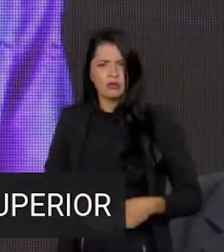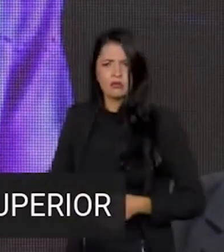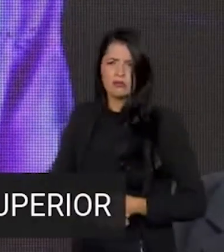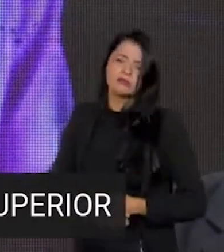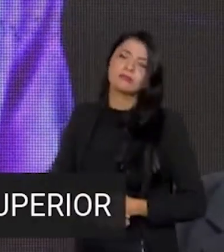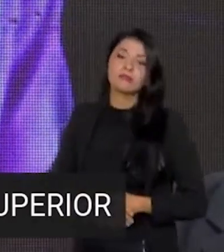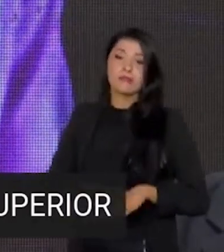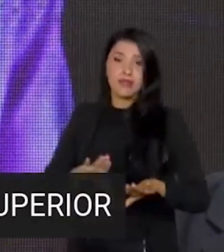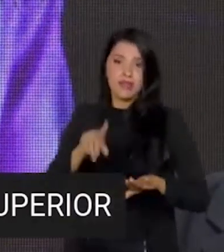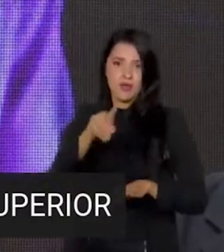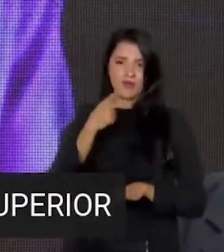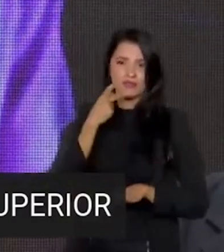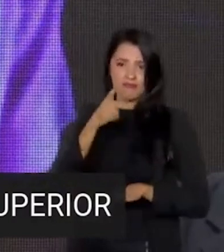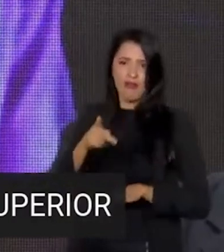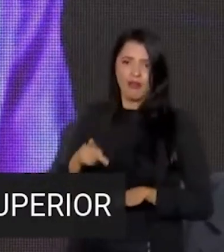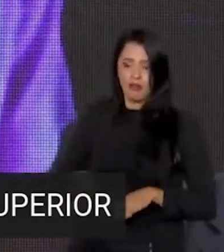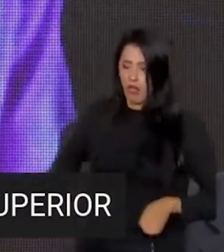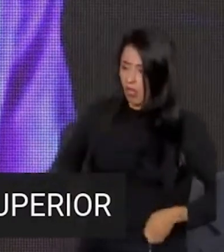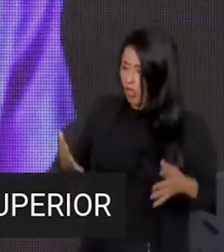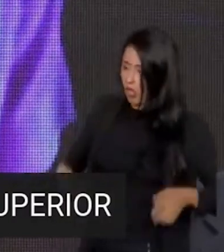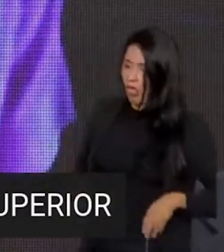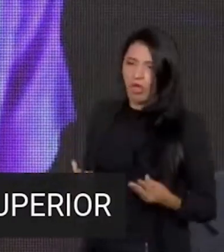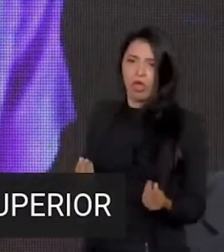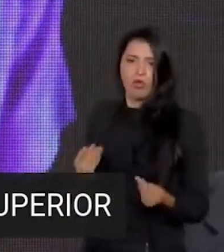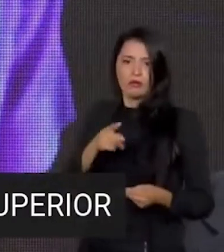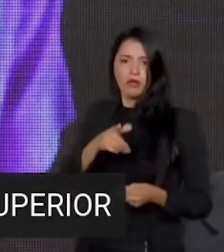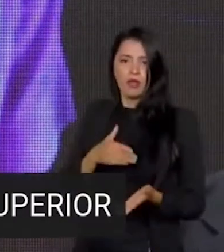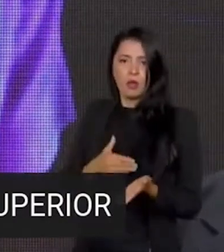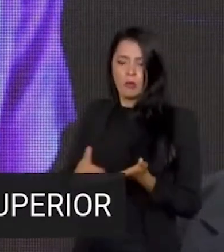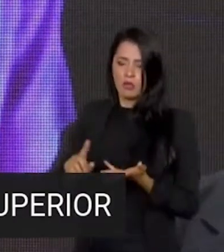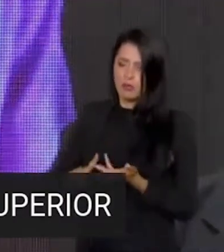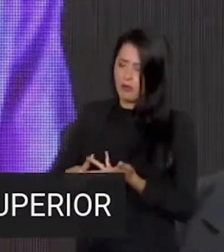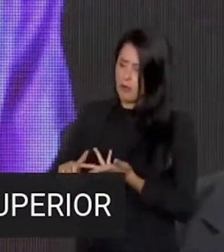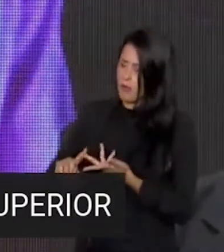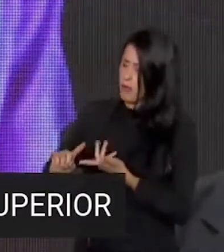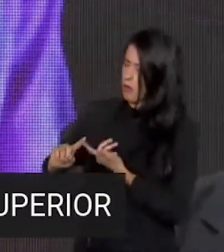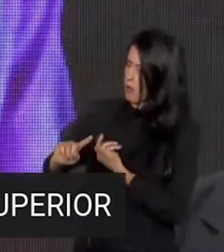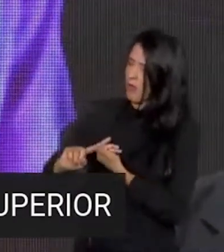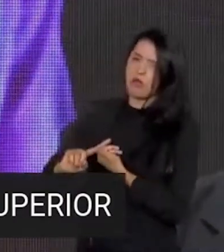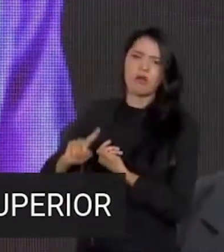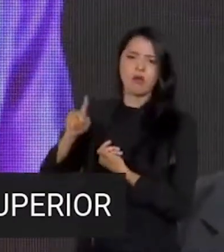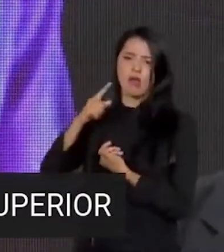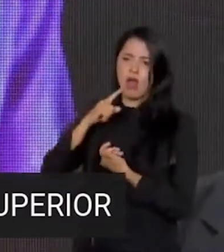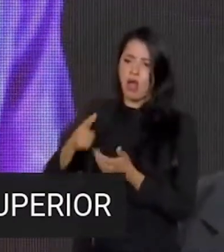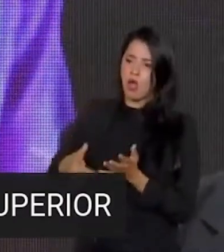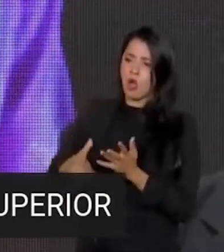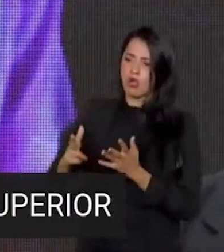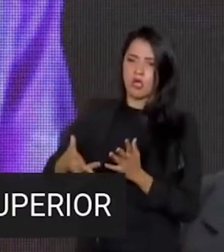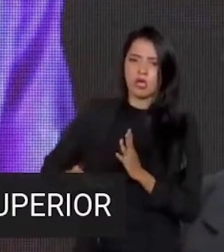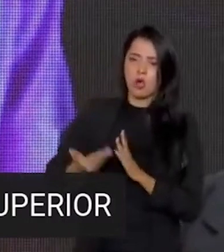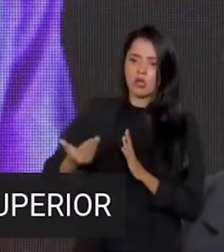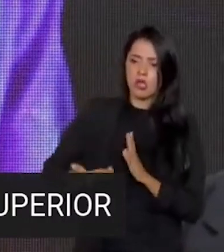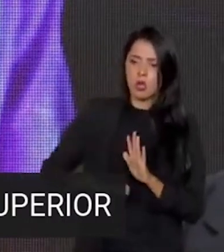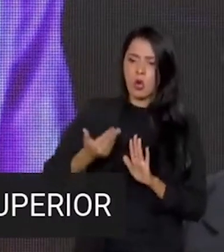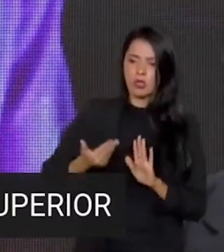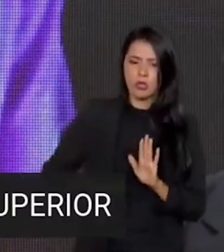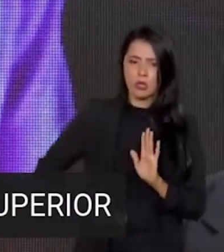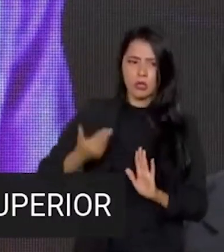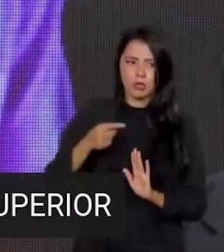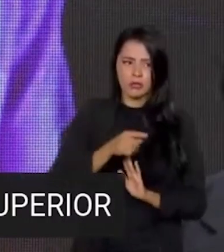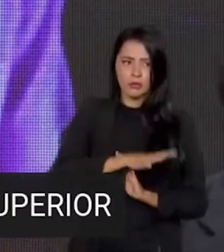E quando você fala está gastando demais, você começa a cortar. Aí você corta na educação, você está gastando